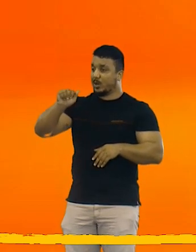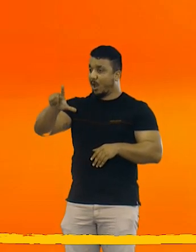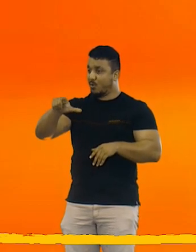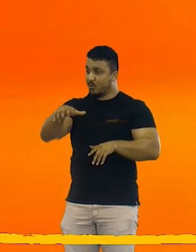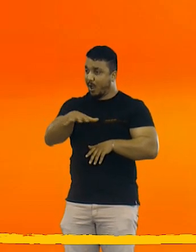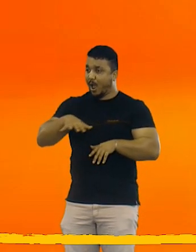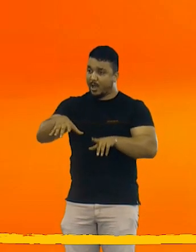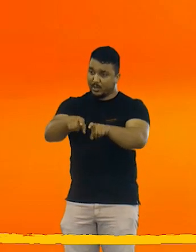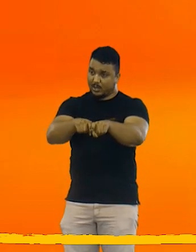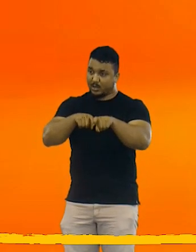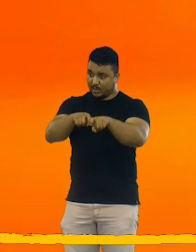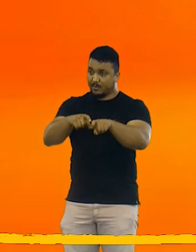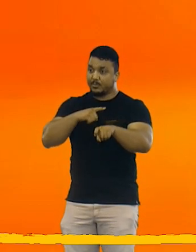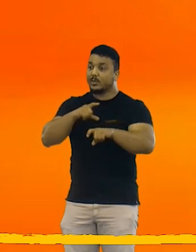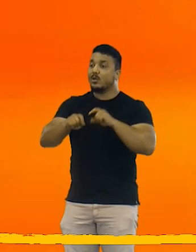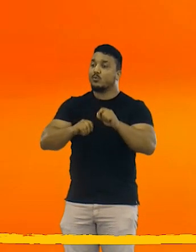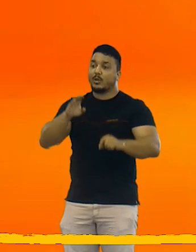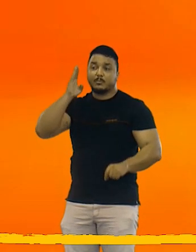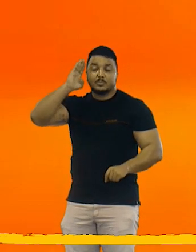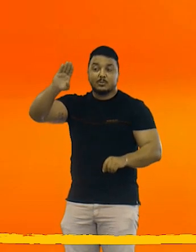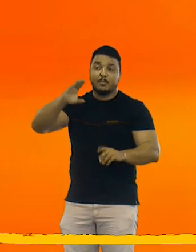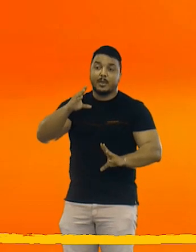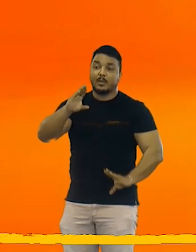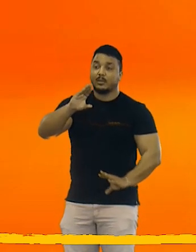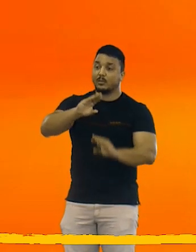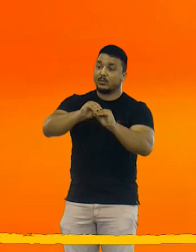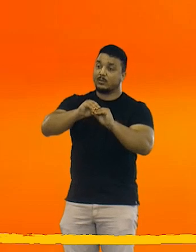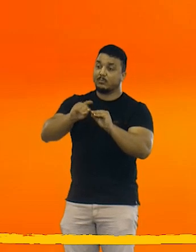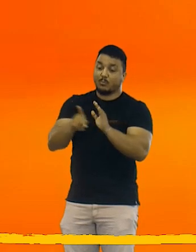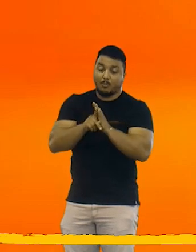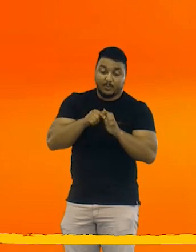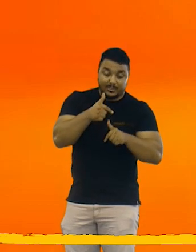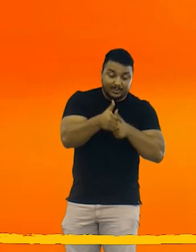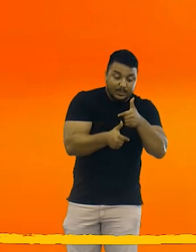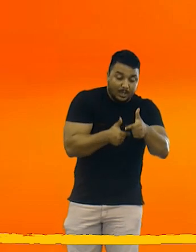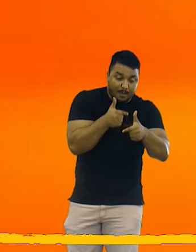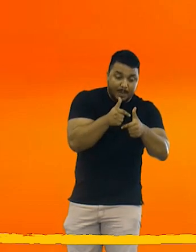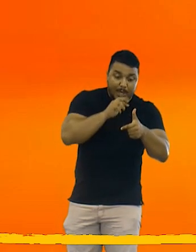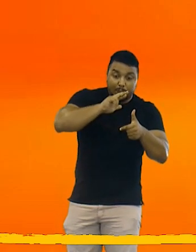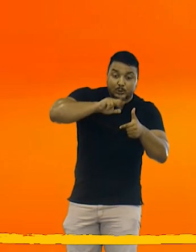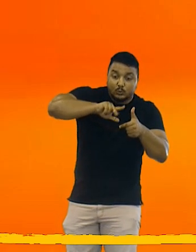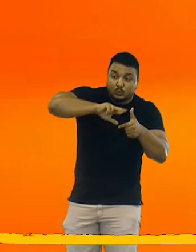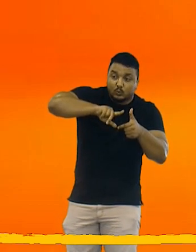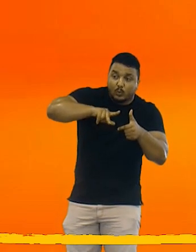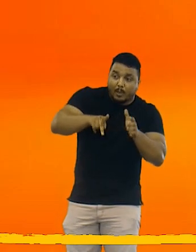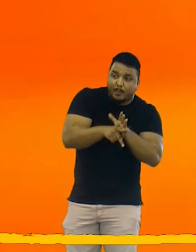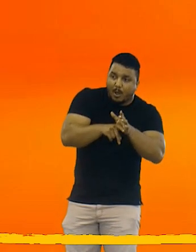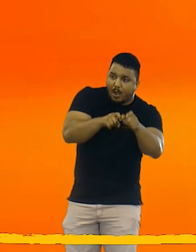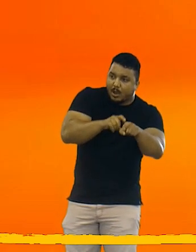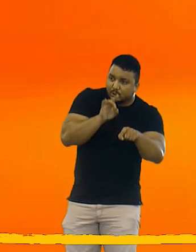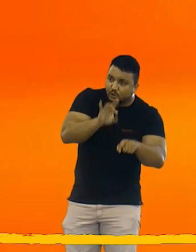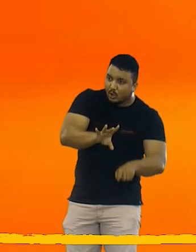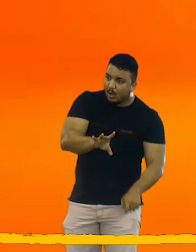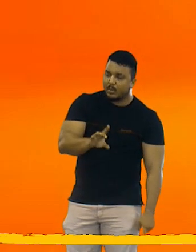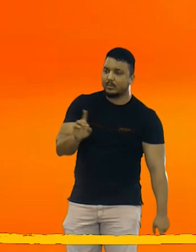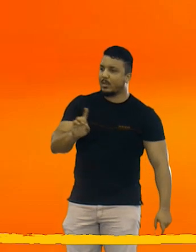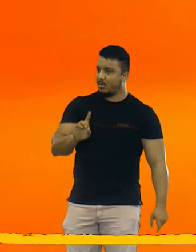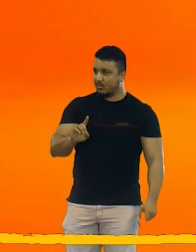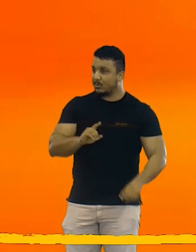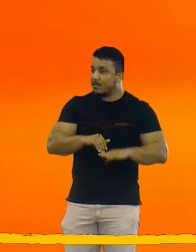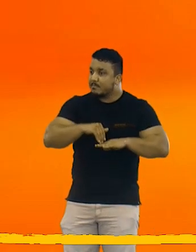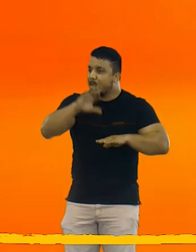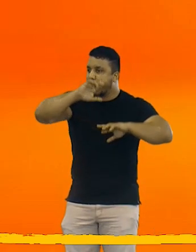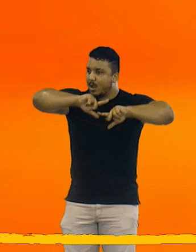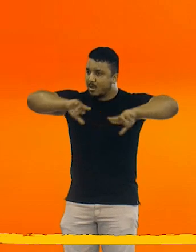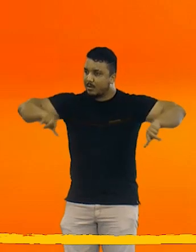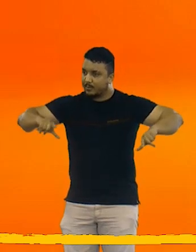ele é explicado em parte pelo incremento do emprego, não só agrícola no campo. Eu queria também que vocês grifassem isso,